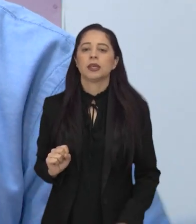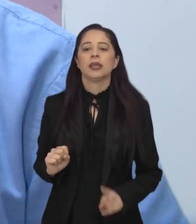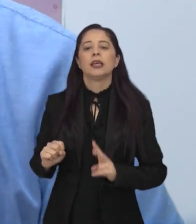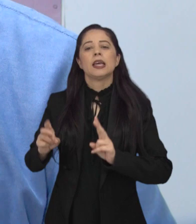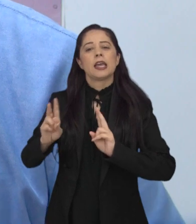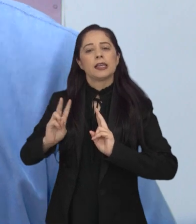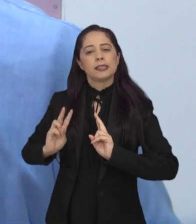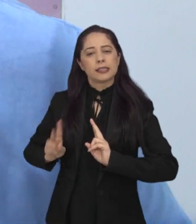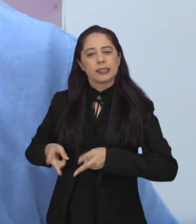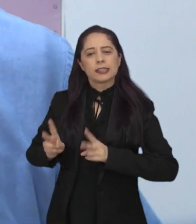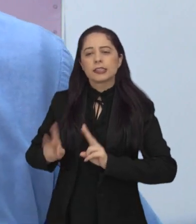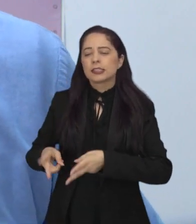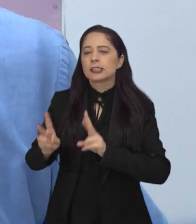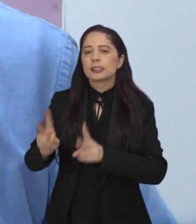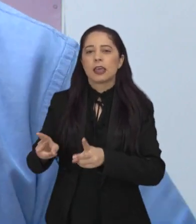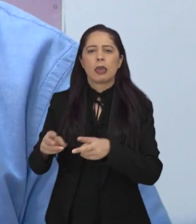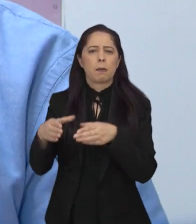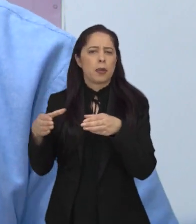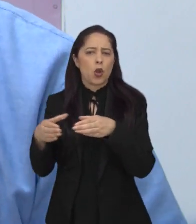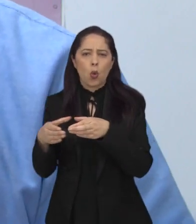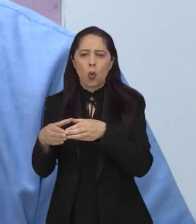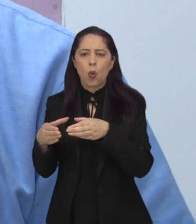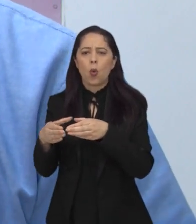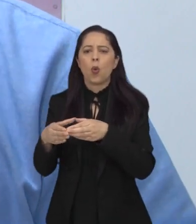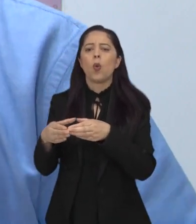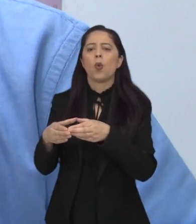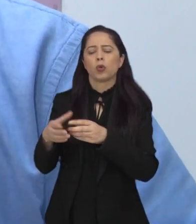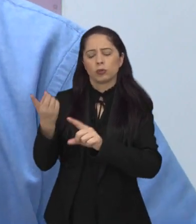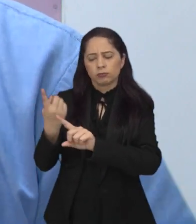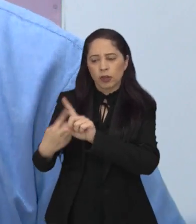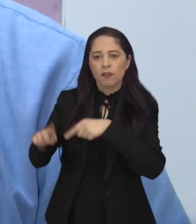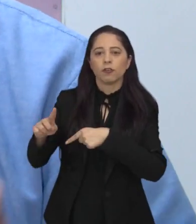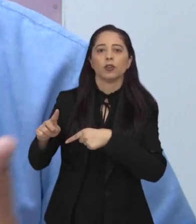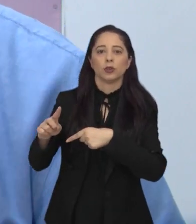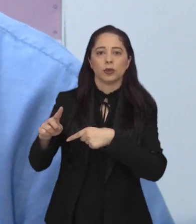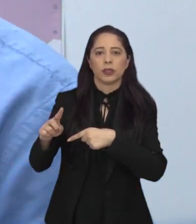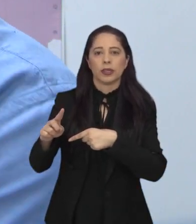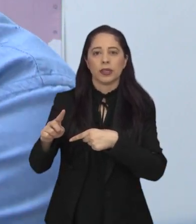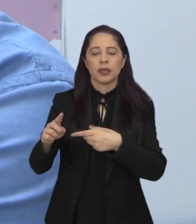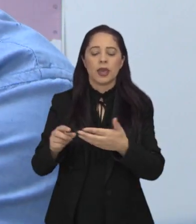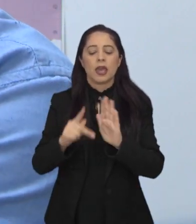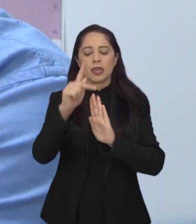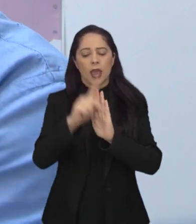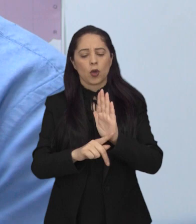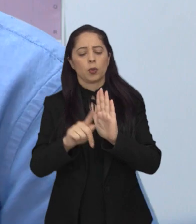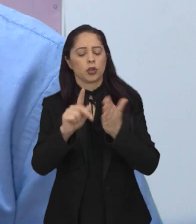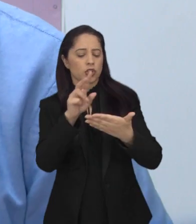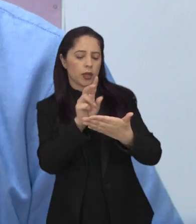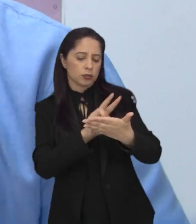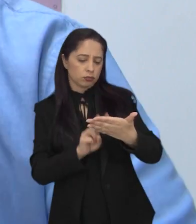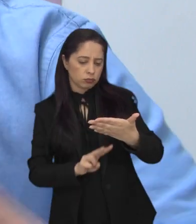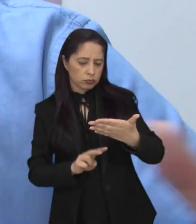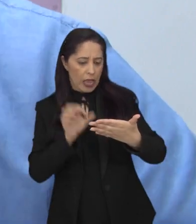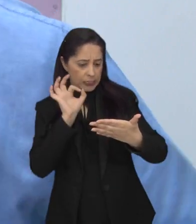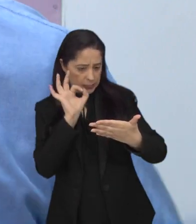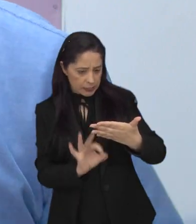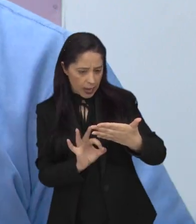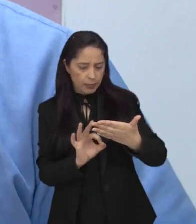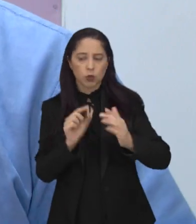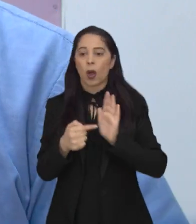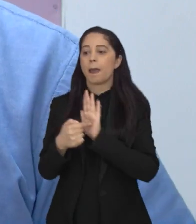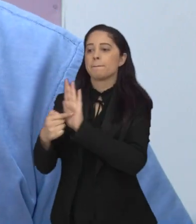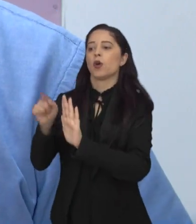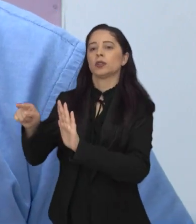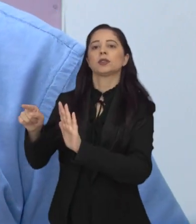desenvolver a cada vez mais pela comissão e transformar, dar o parecer para que esse projeto possa ir para a votação e aí a Câmara, a